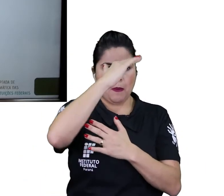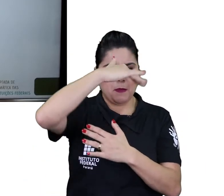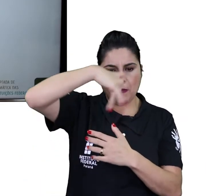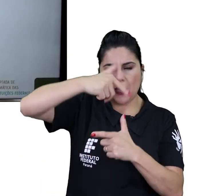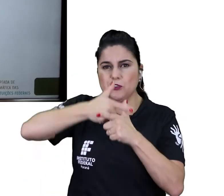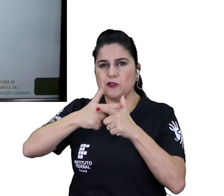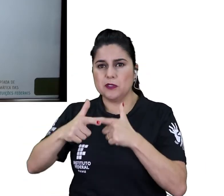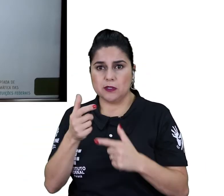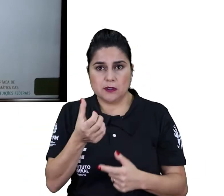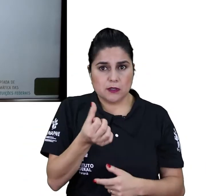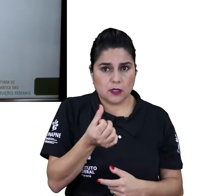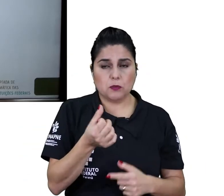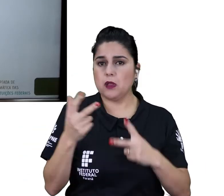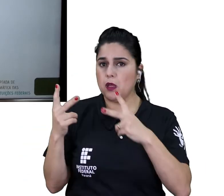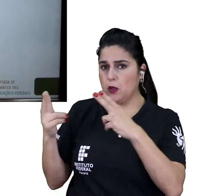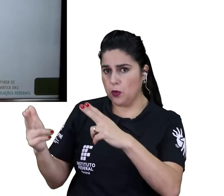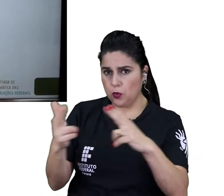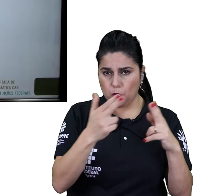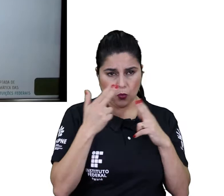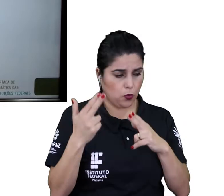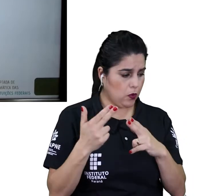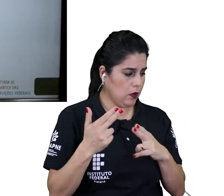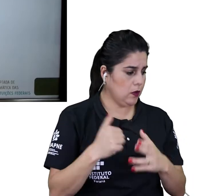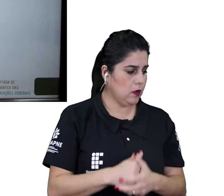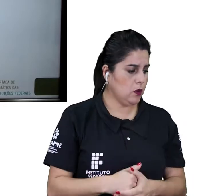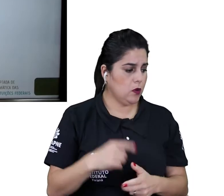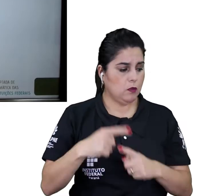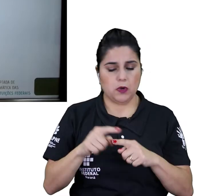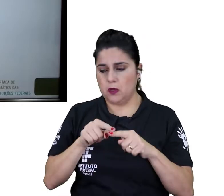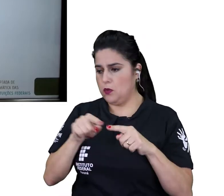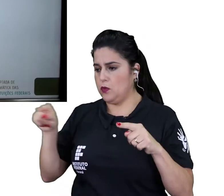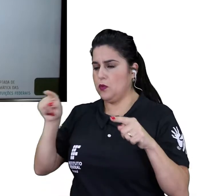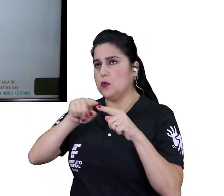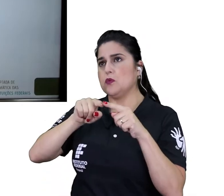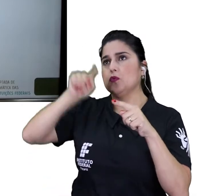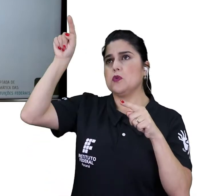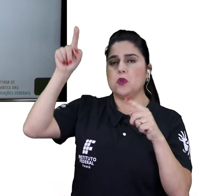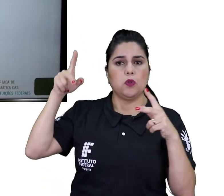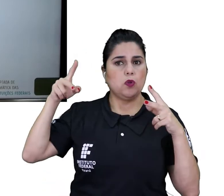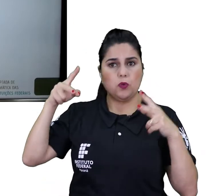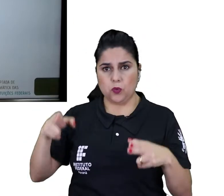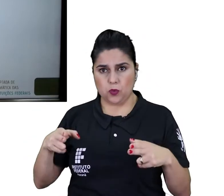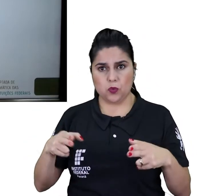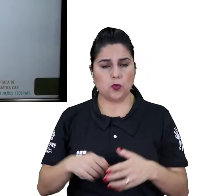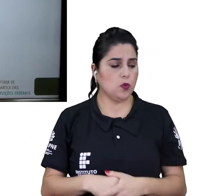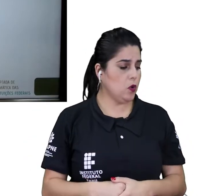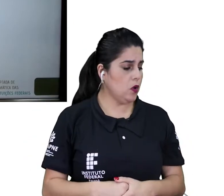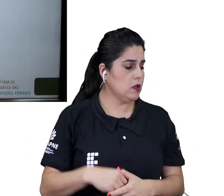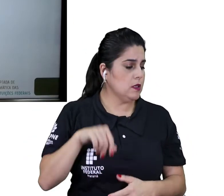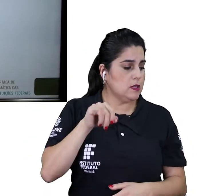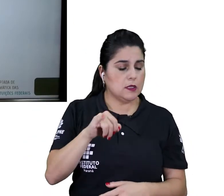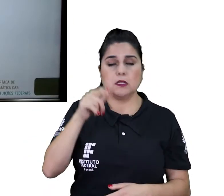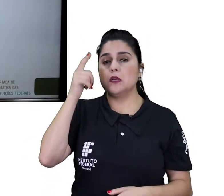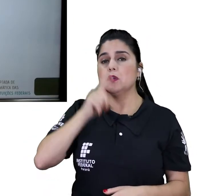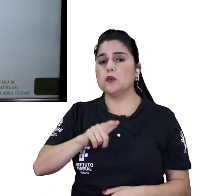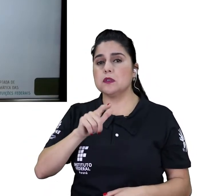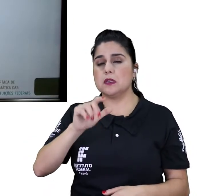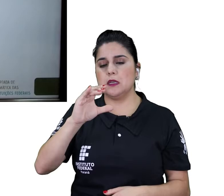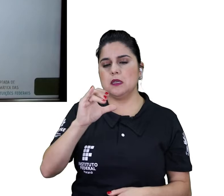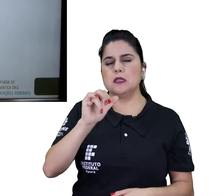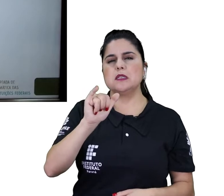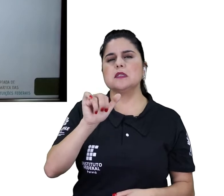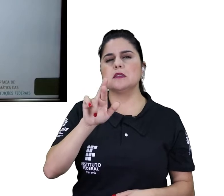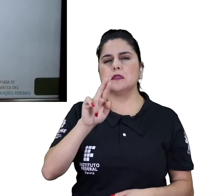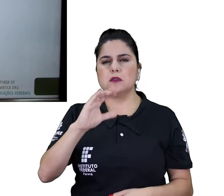por quê? Porque esse ângulo vai ser igual a este, já que essa medida é igual a essa. Se eu tiver aqui uma circunferência